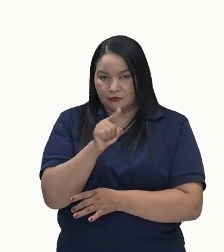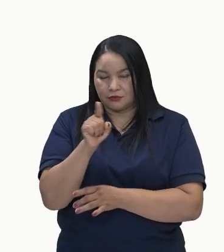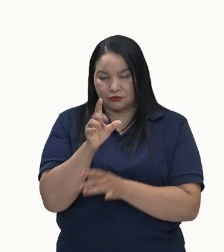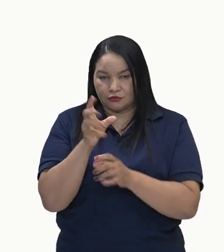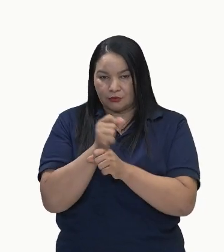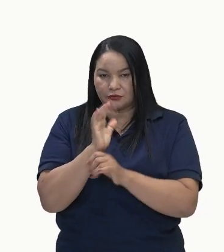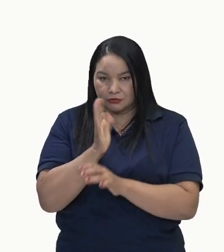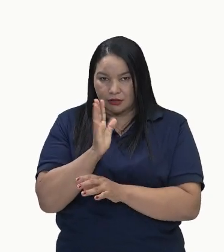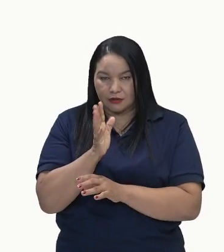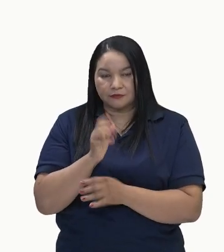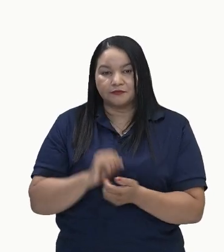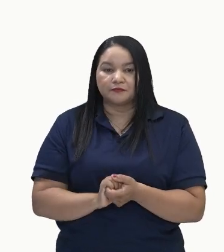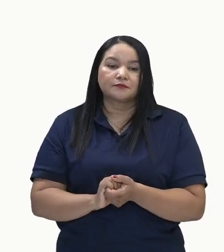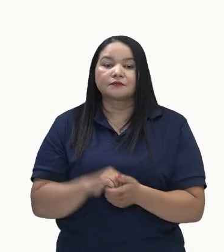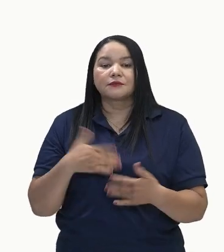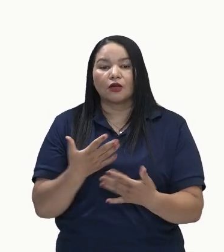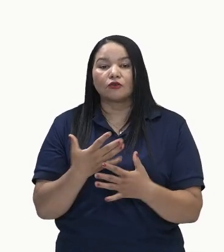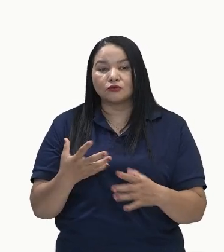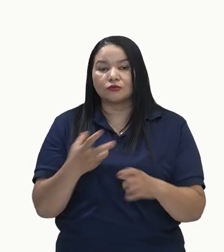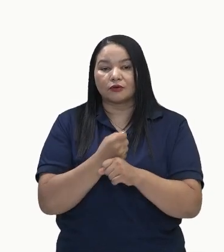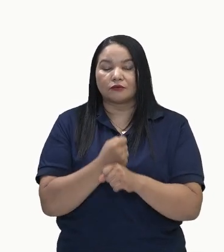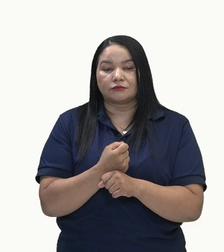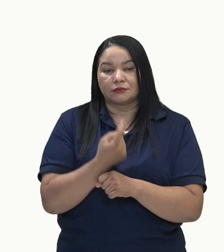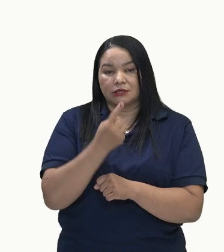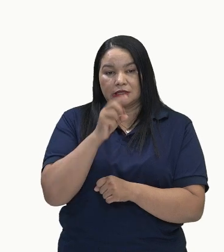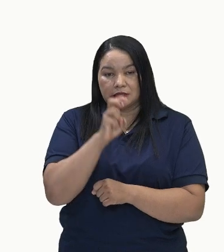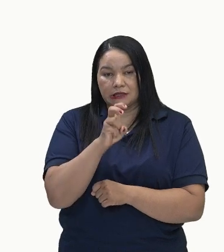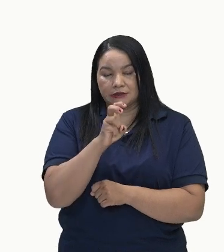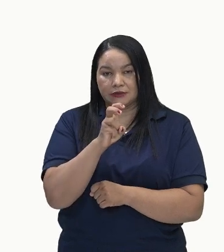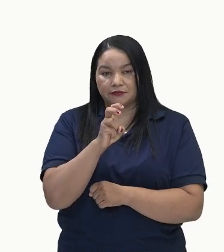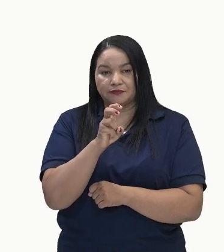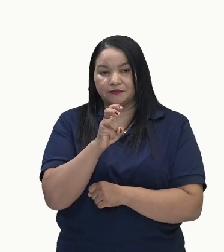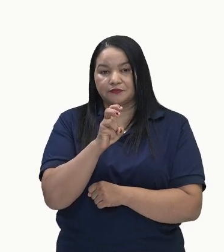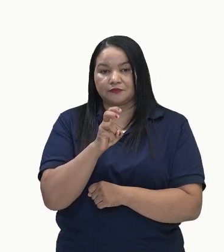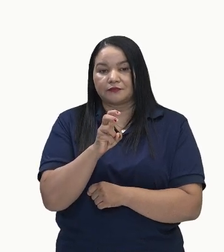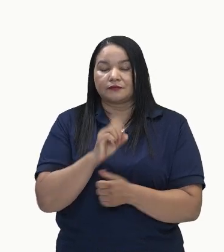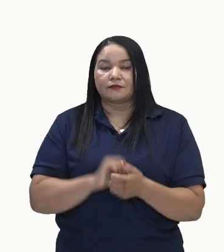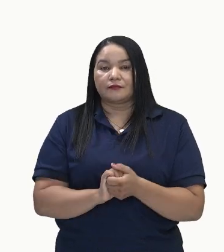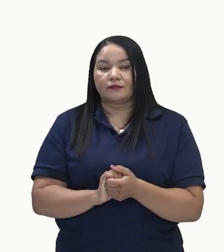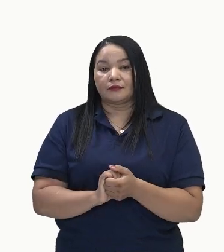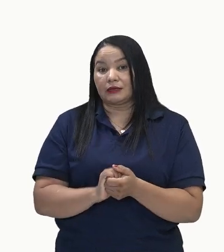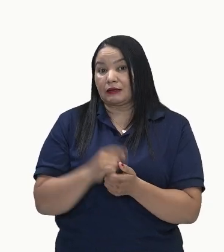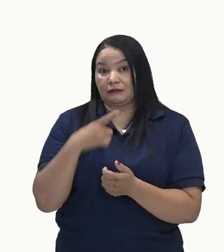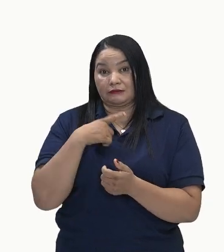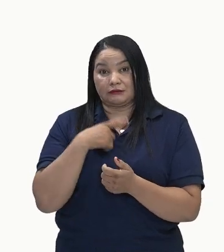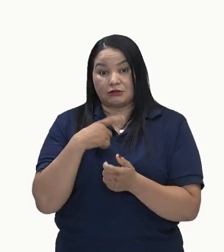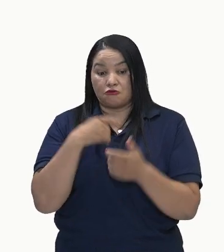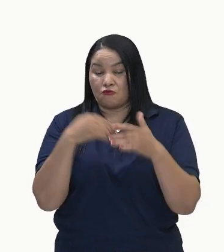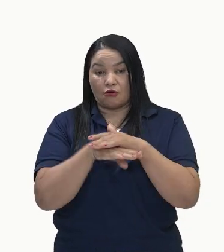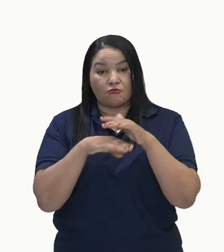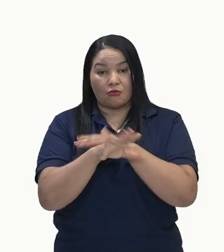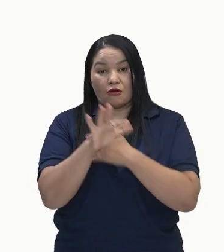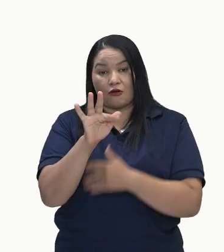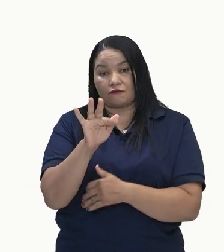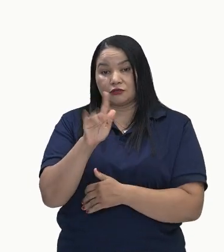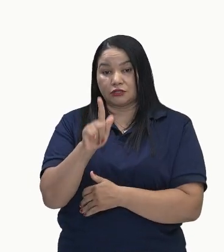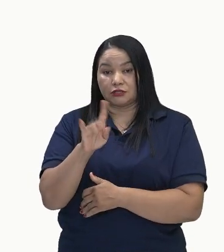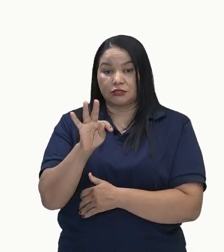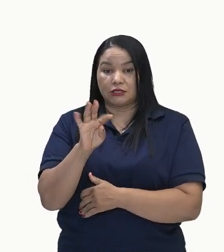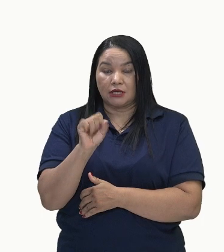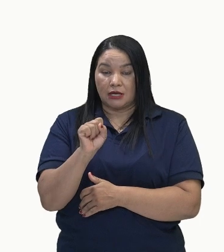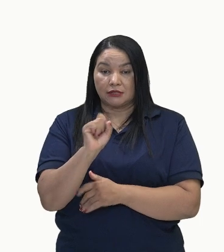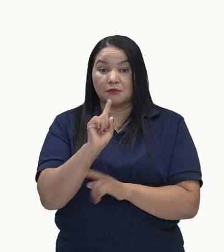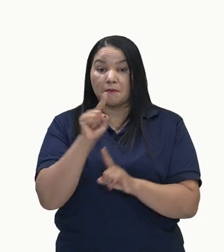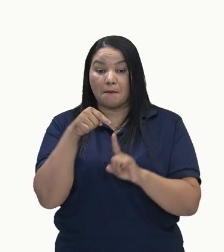E valor total a receber? 15 mil. Ó, valor total. Lembrando, você já tinha 15 mil e ganhou,